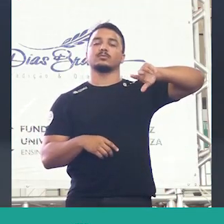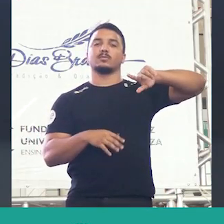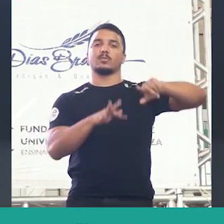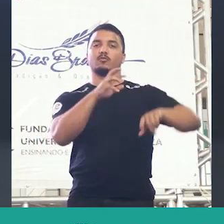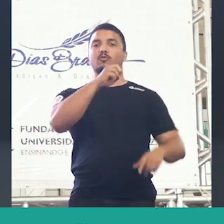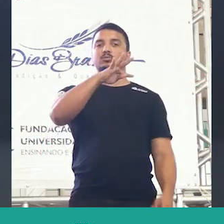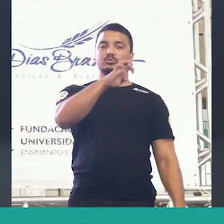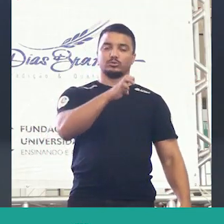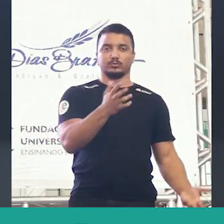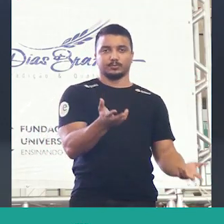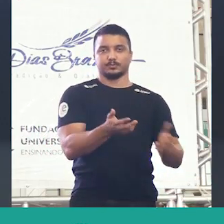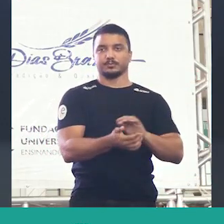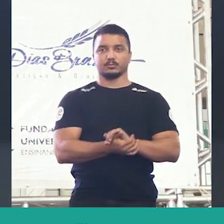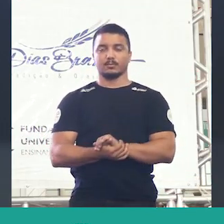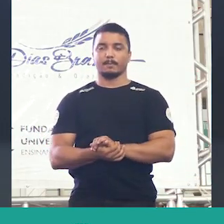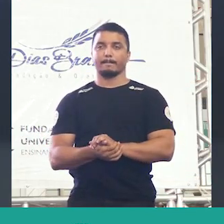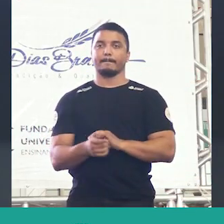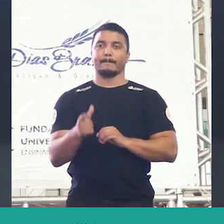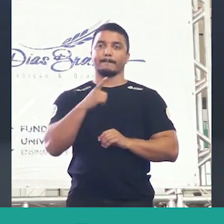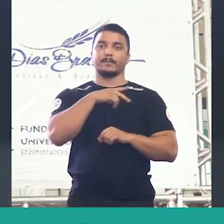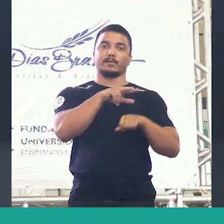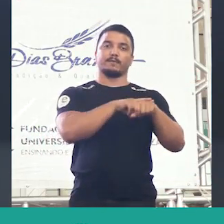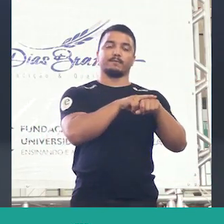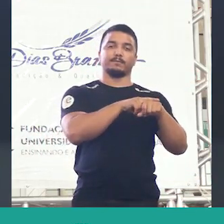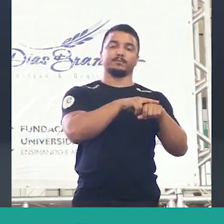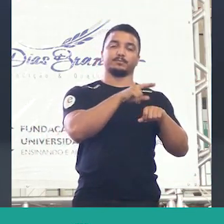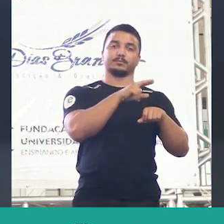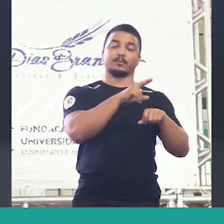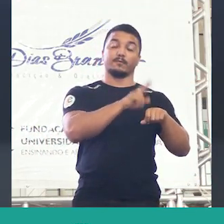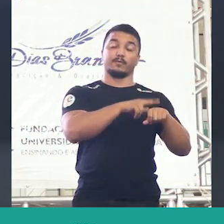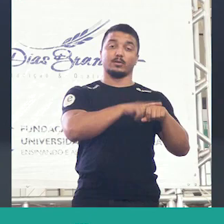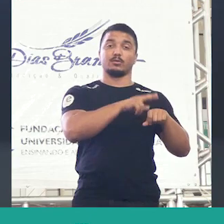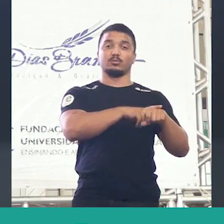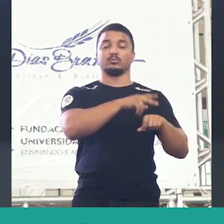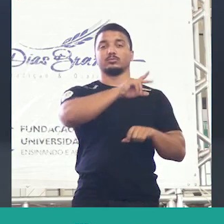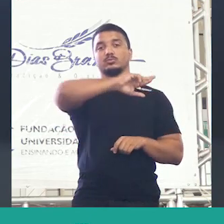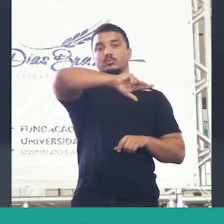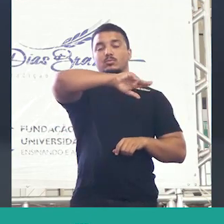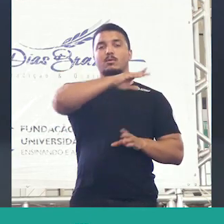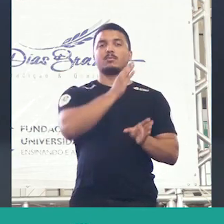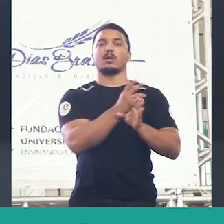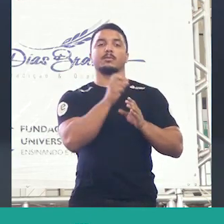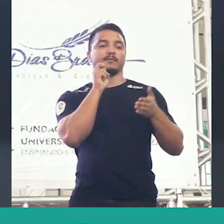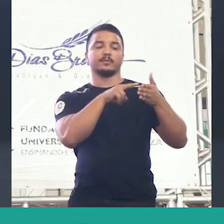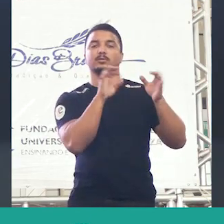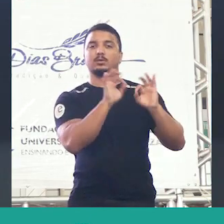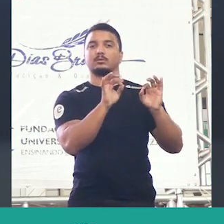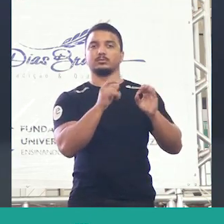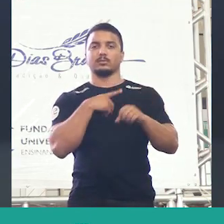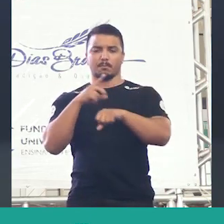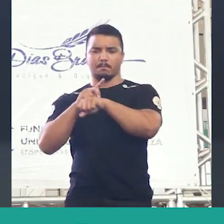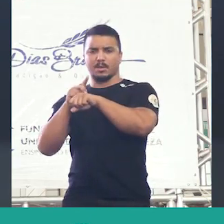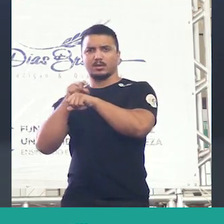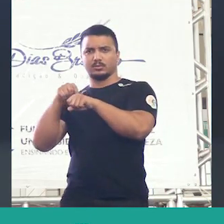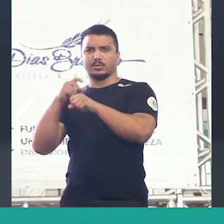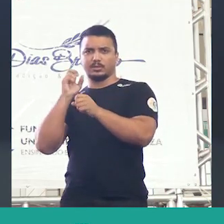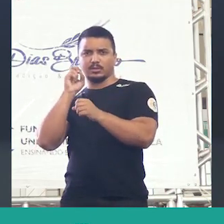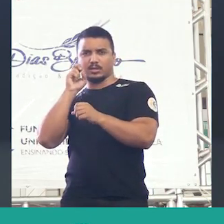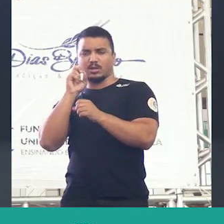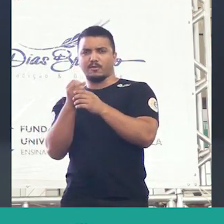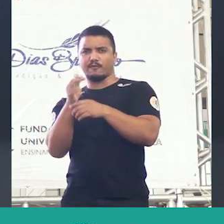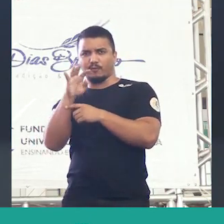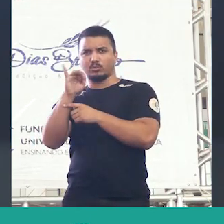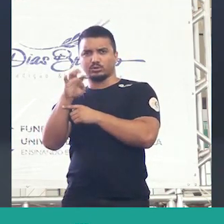uma fonte de luz. Certo? O vidro polido não é uma fonte de luz. Por quê? Porque não é visível. O preto é uma fonte de